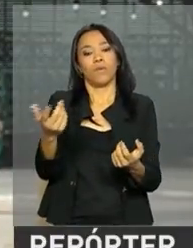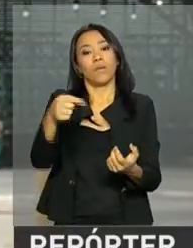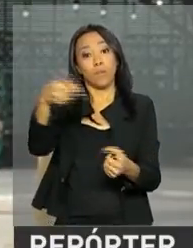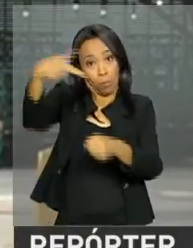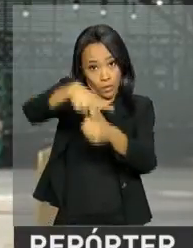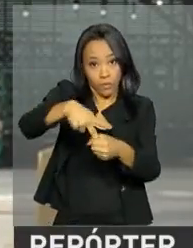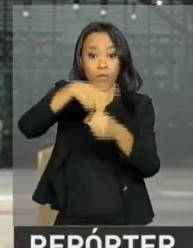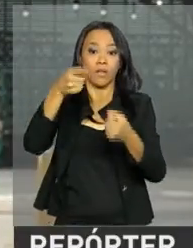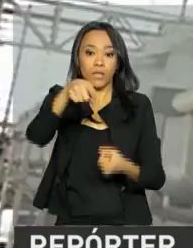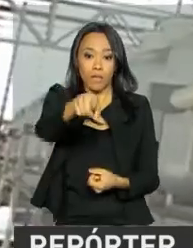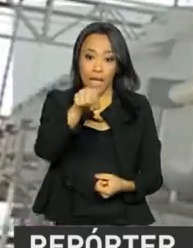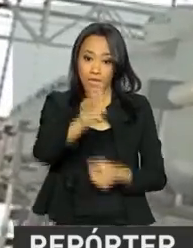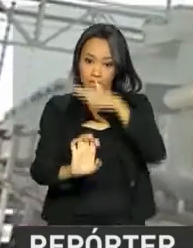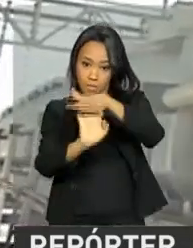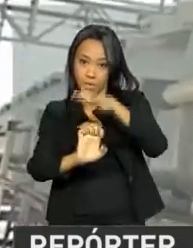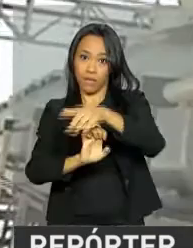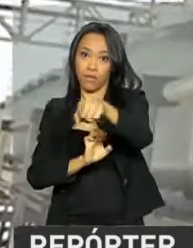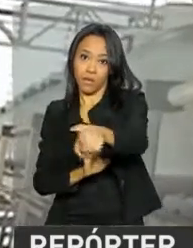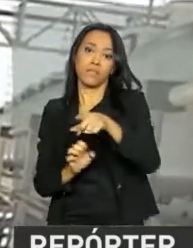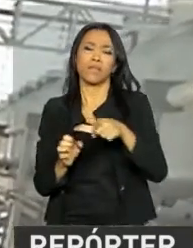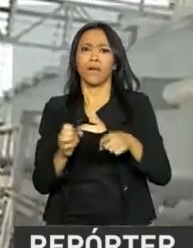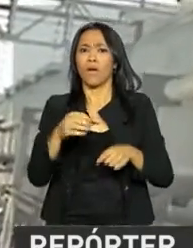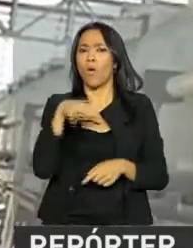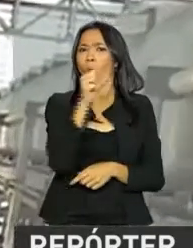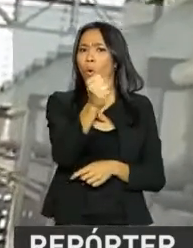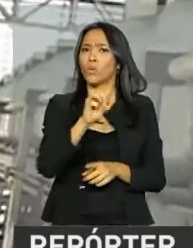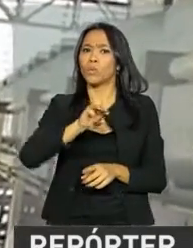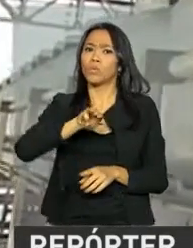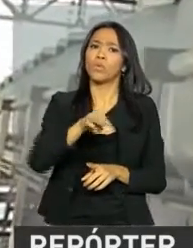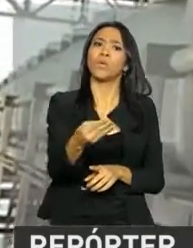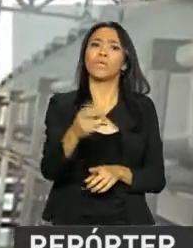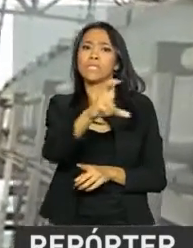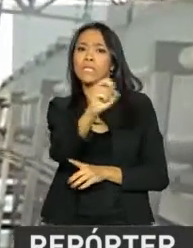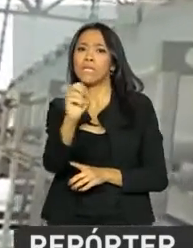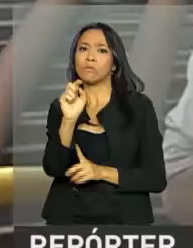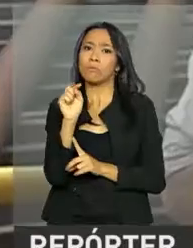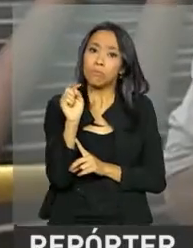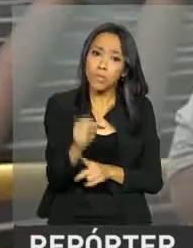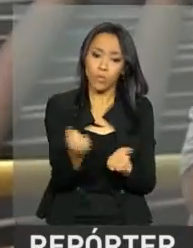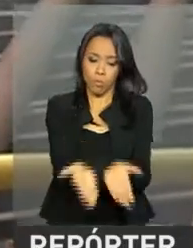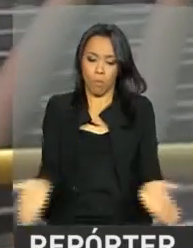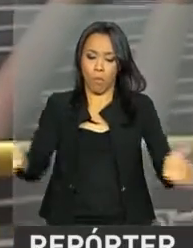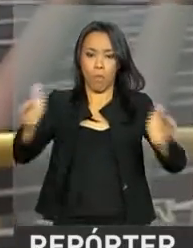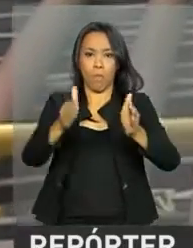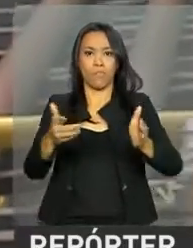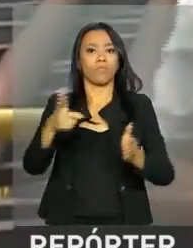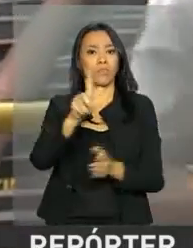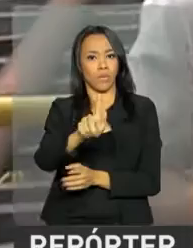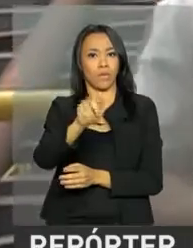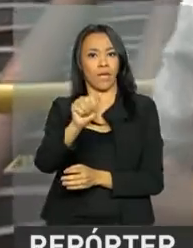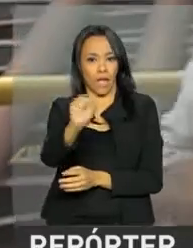do grupo petrobrás invasão 8 milhões e 500 mil botijões por mês mas antes de ser